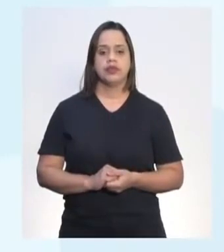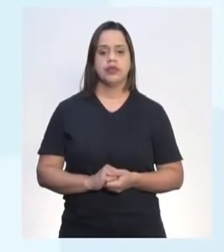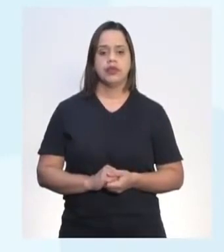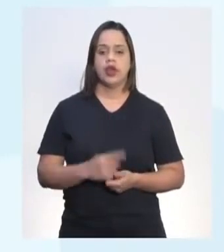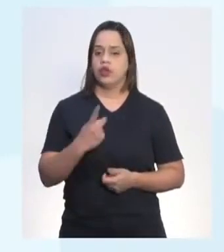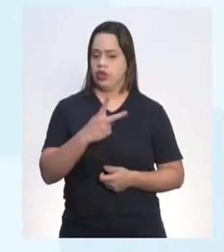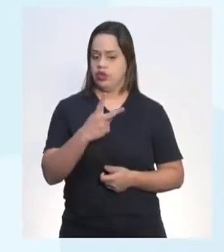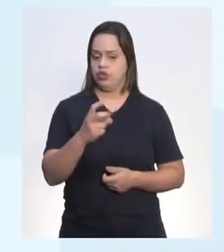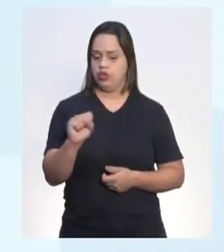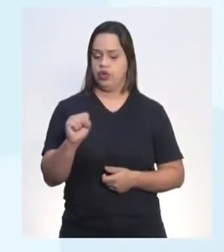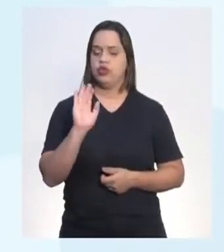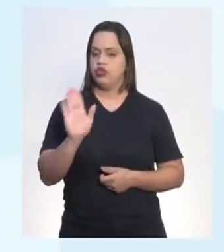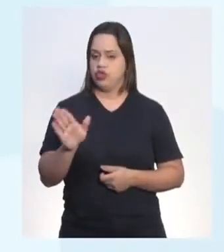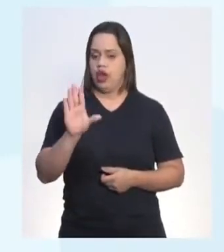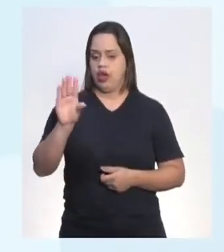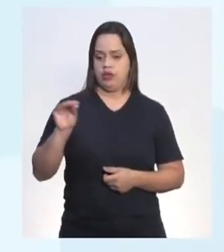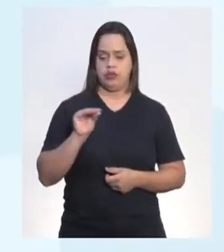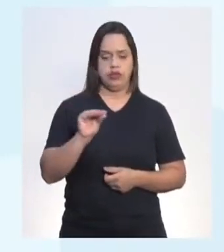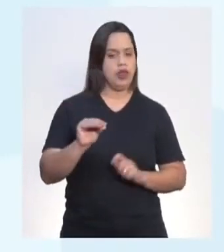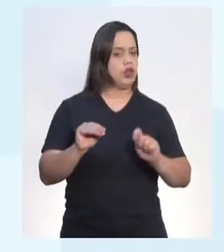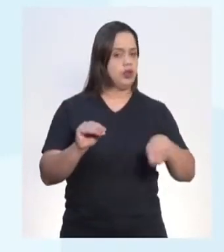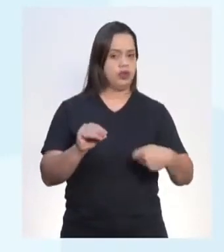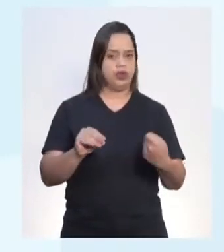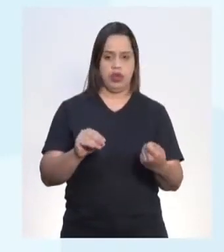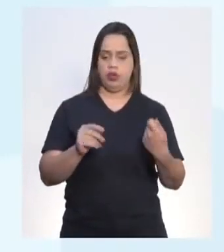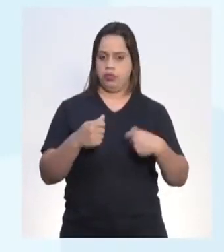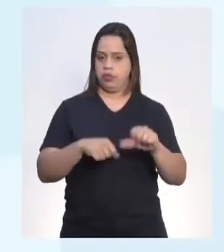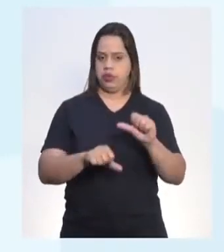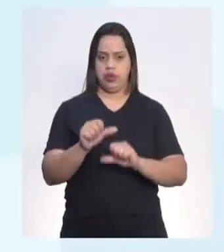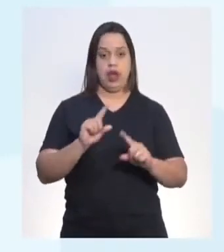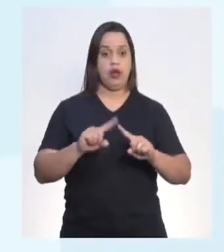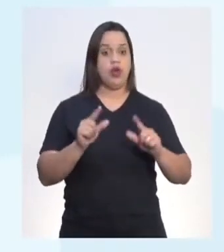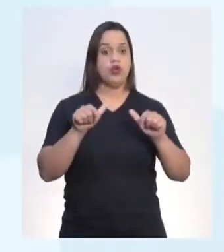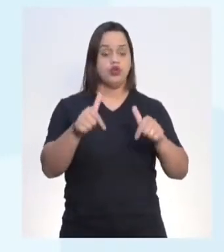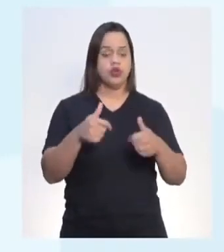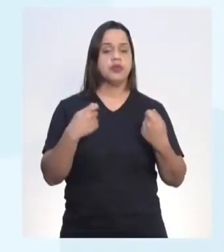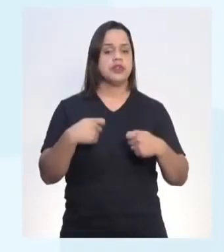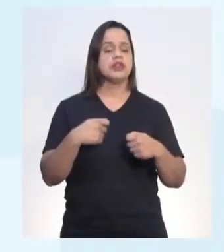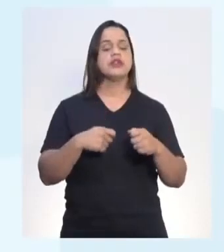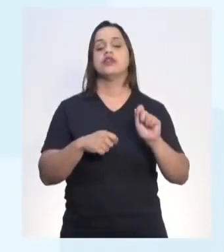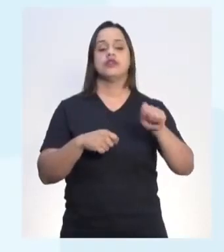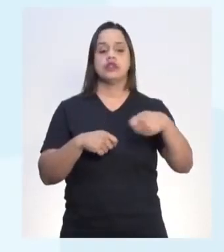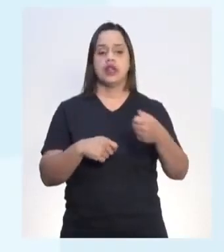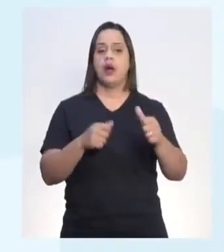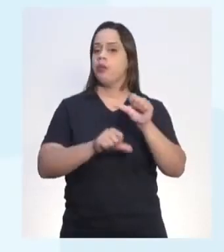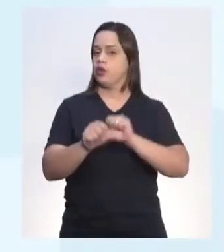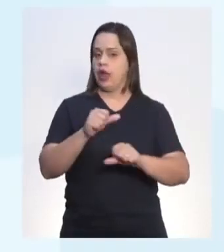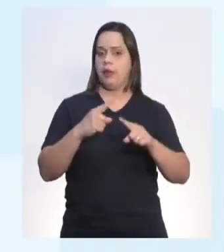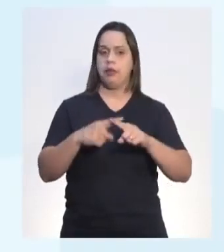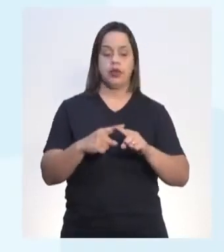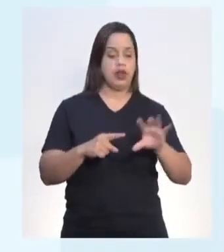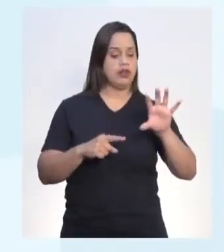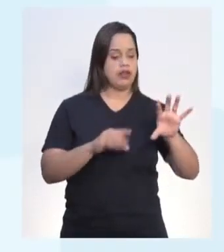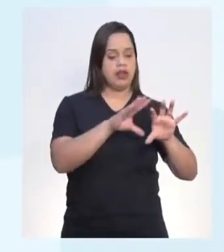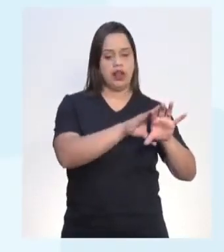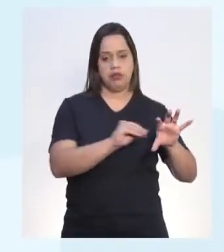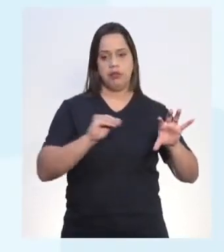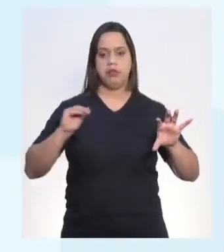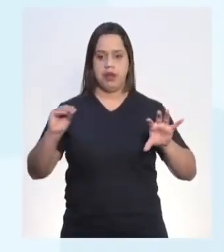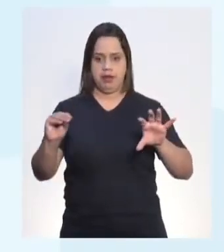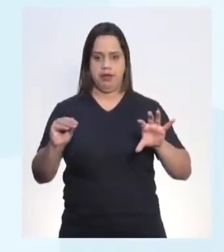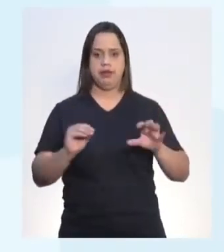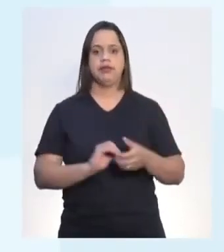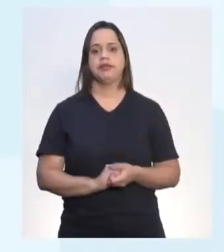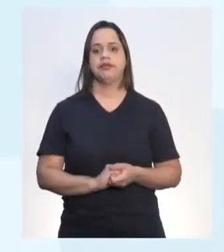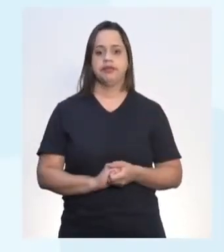já estava lá. Não muda o sinal. Agora os demais vão mudar de sinal, porque estão mudando de lado. Mais 16 vira menos